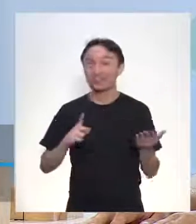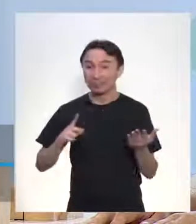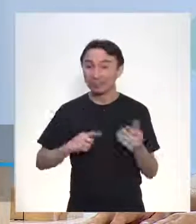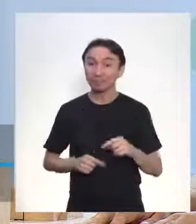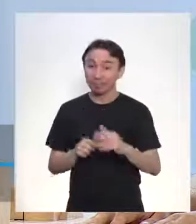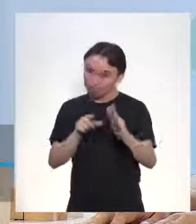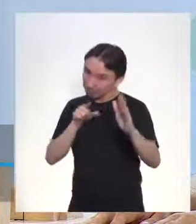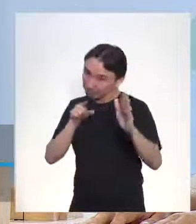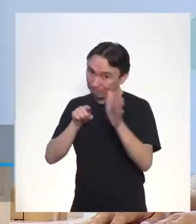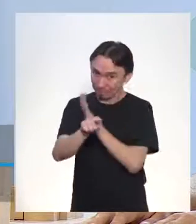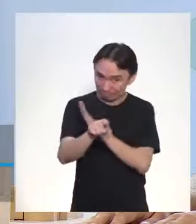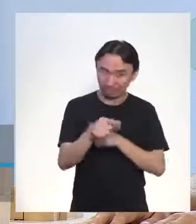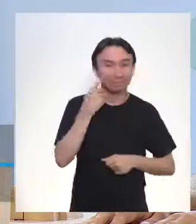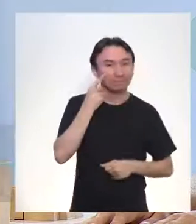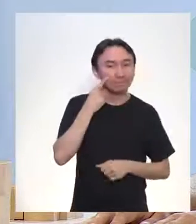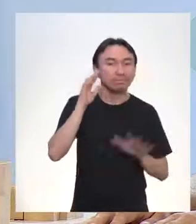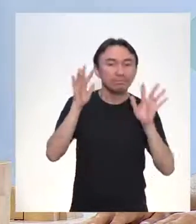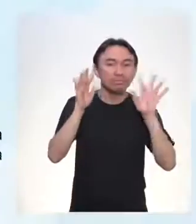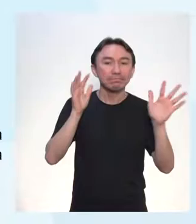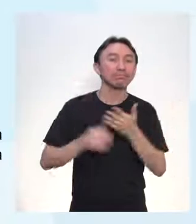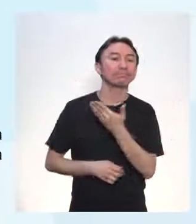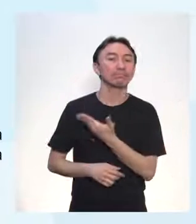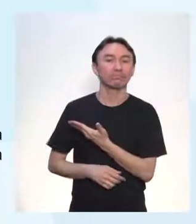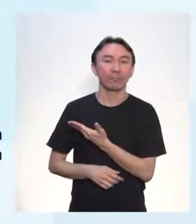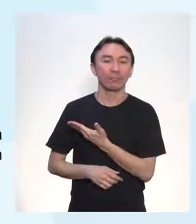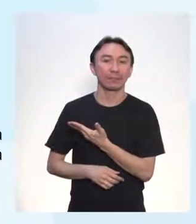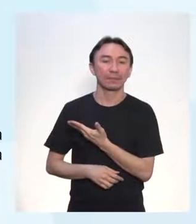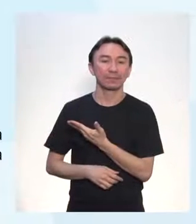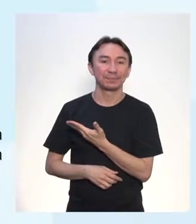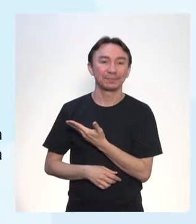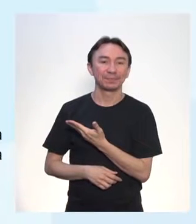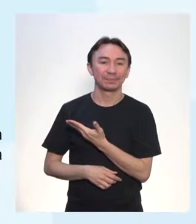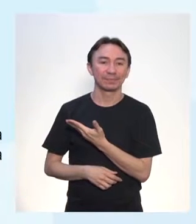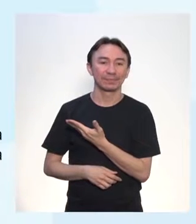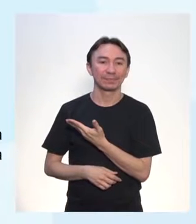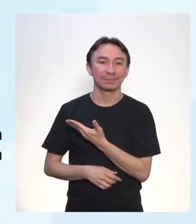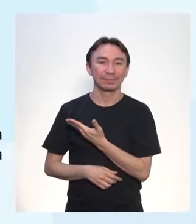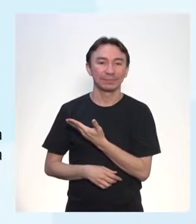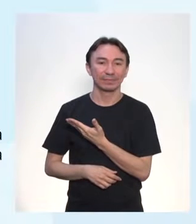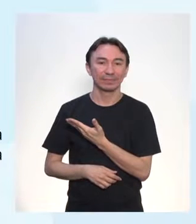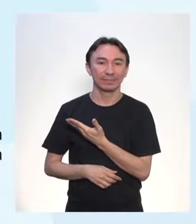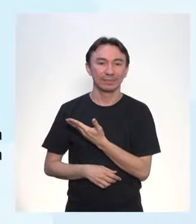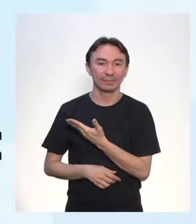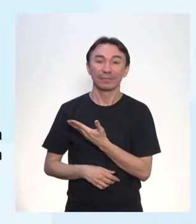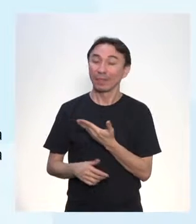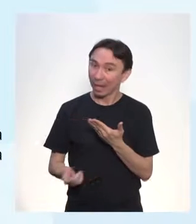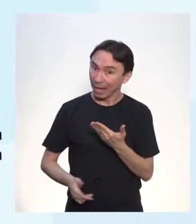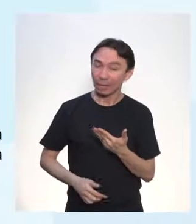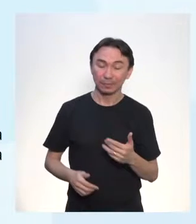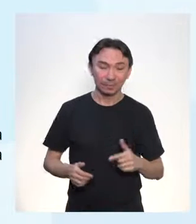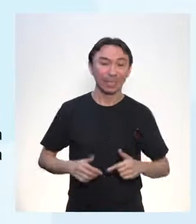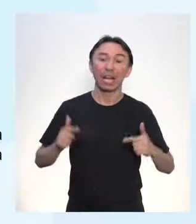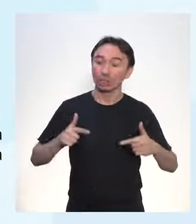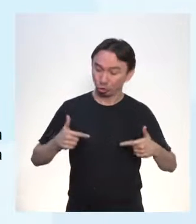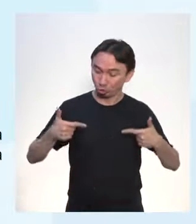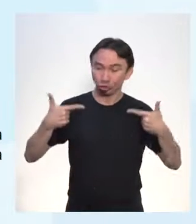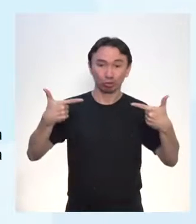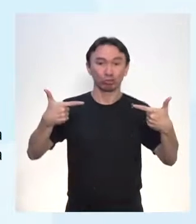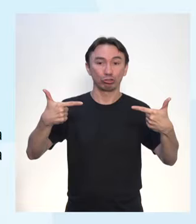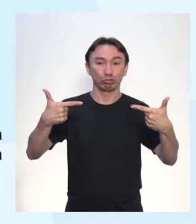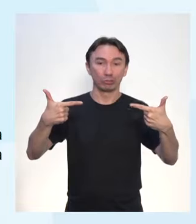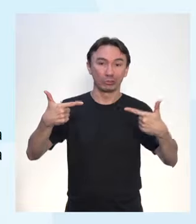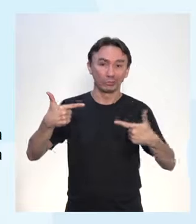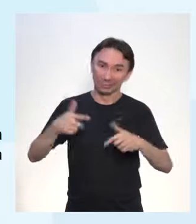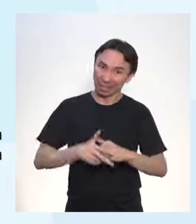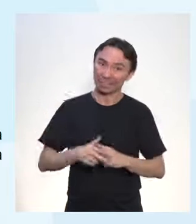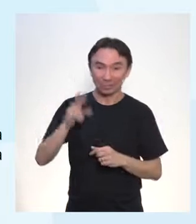disparadora. Dá uma olhadinha aí na tela, pessoal. Olha lá. Atitude historiadora, né? Significa aí que vocês,